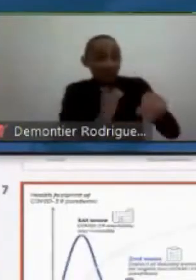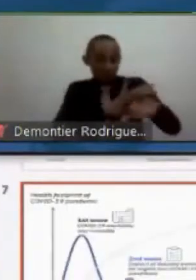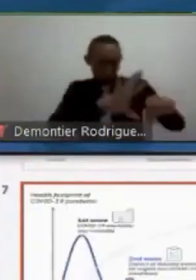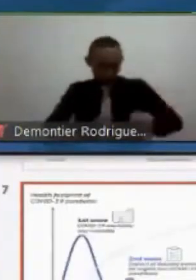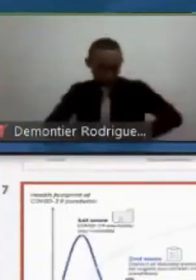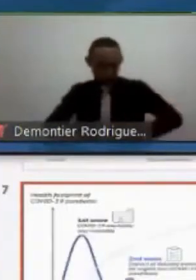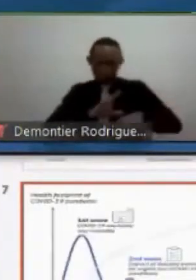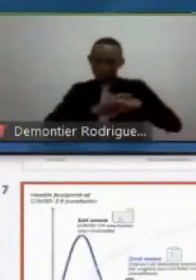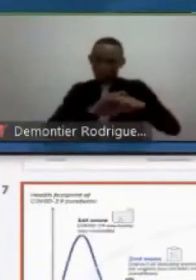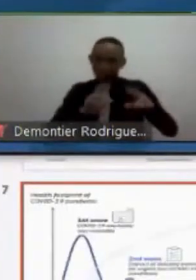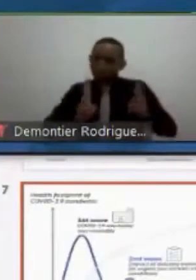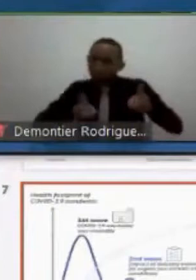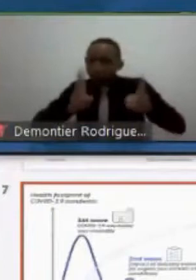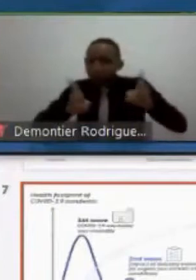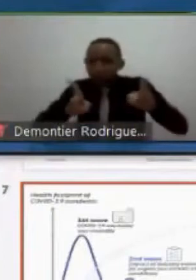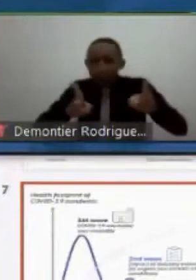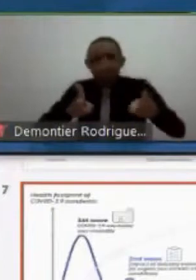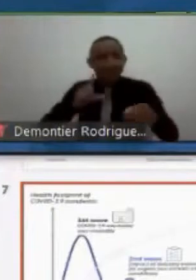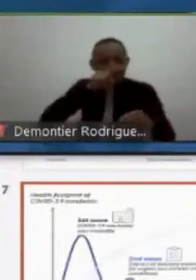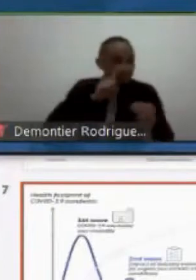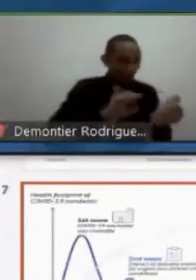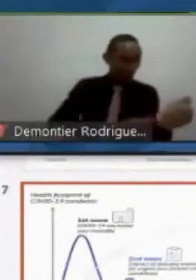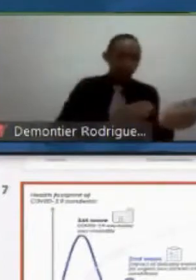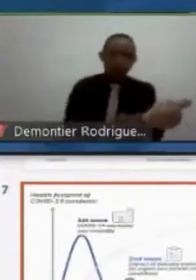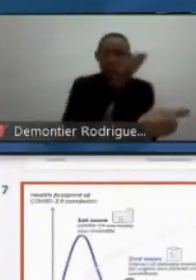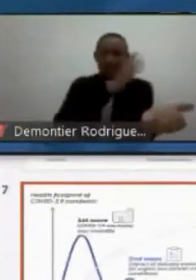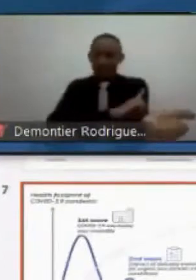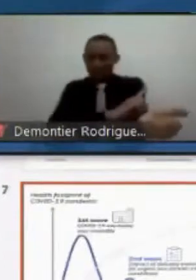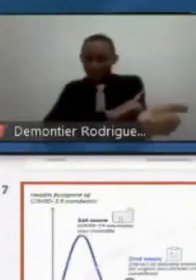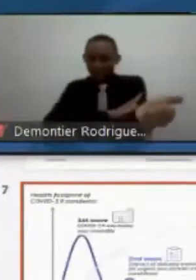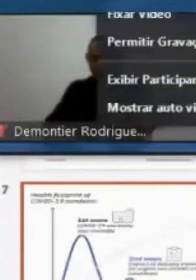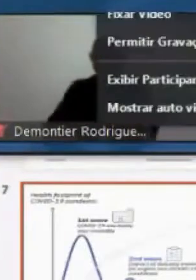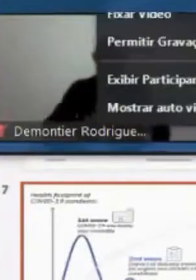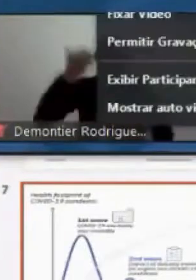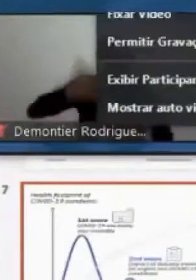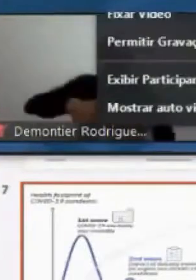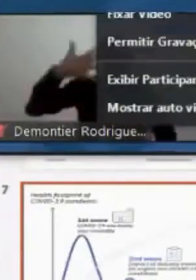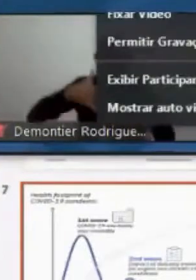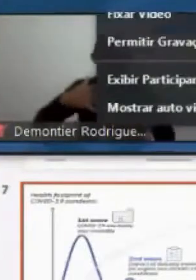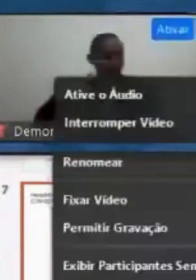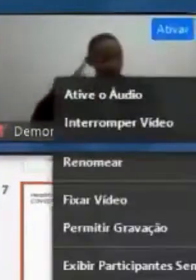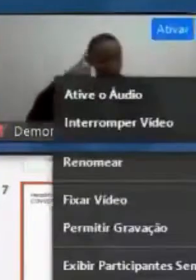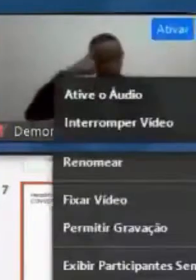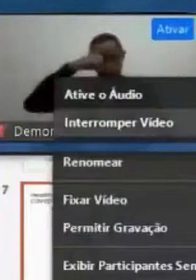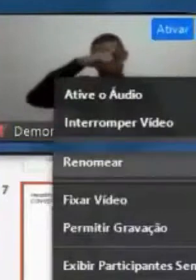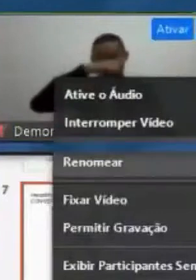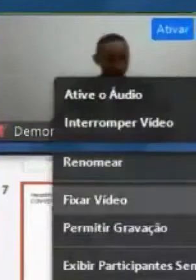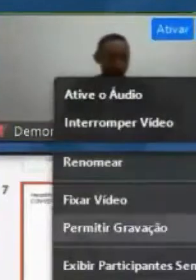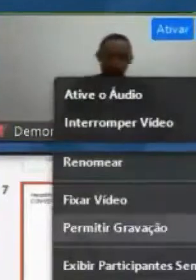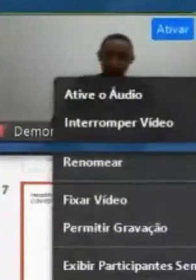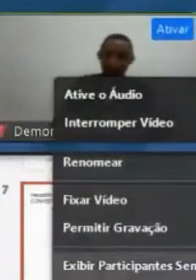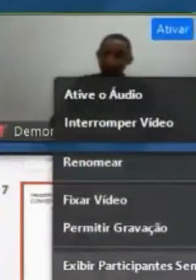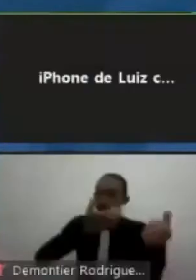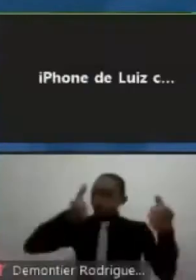e a cronicidade da sua doença, hipertensão, diabetes, tantas outras, pode agravar o